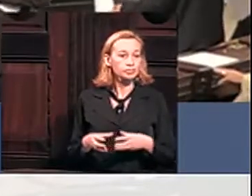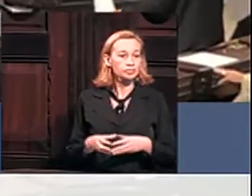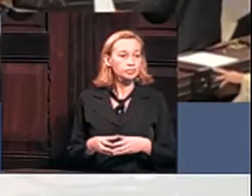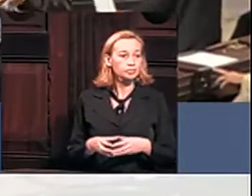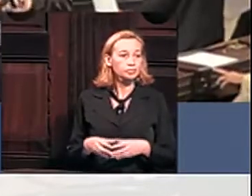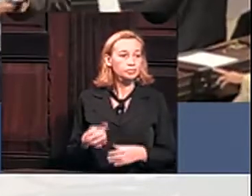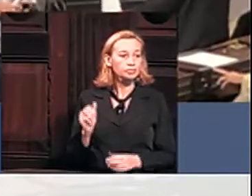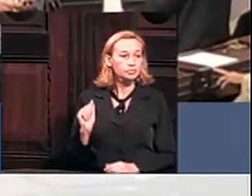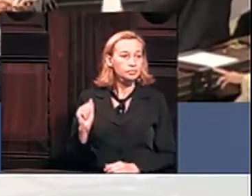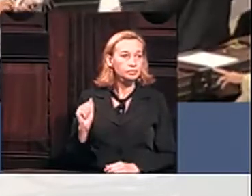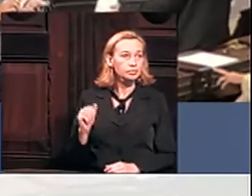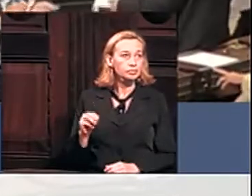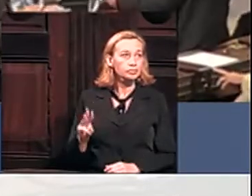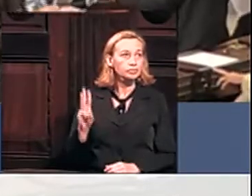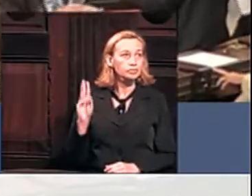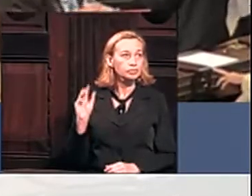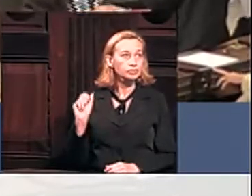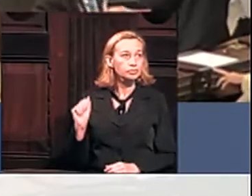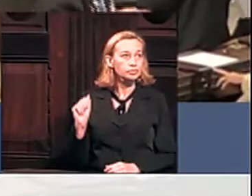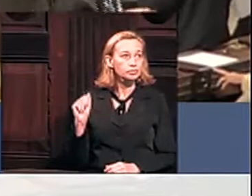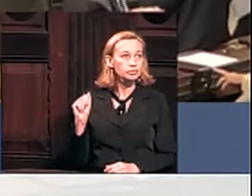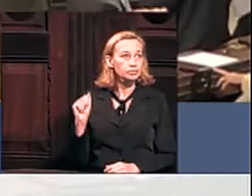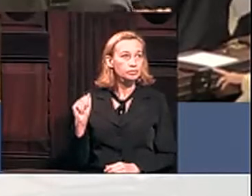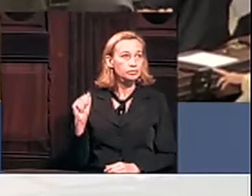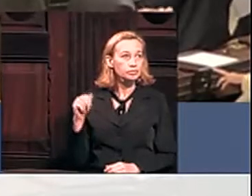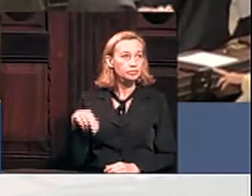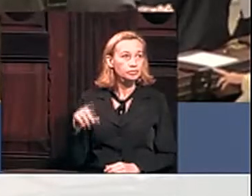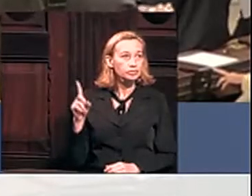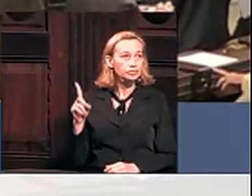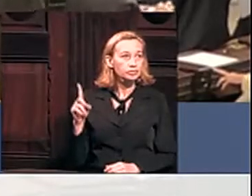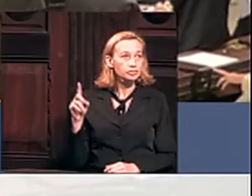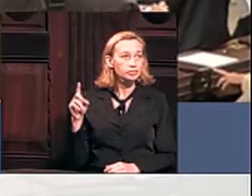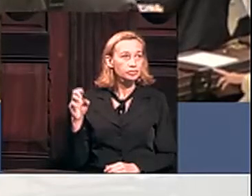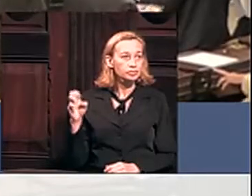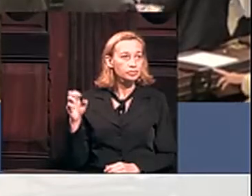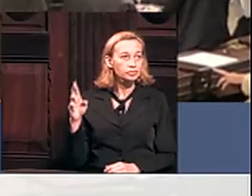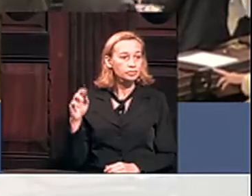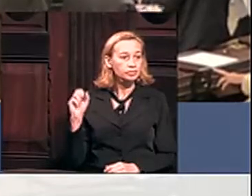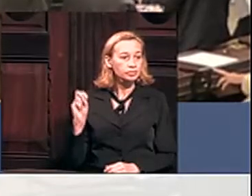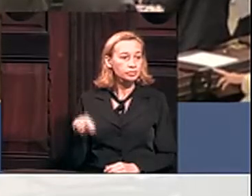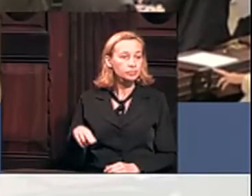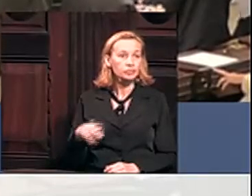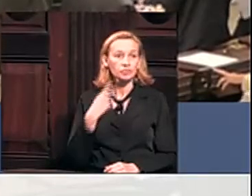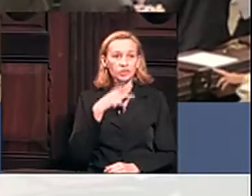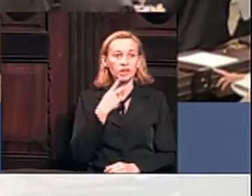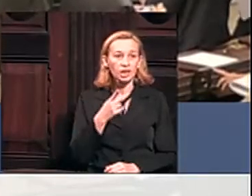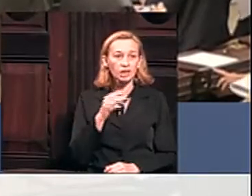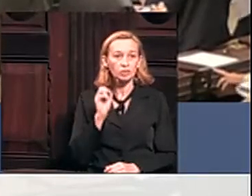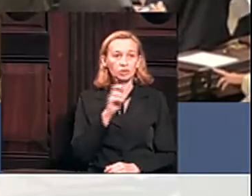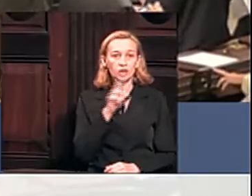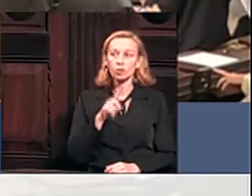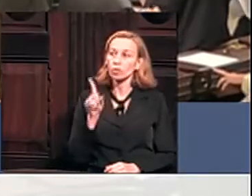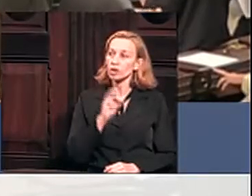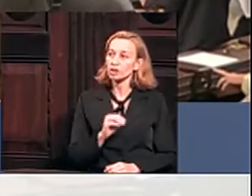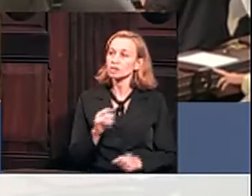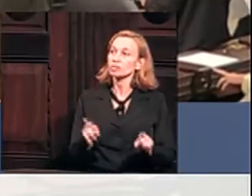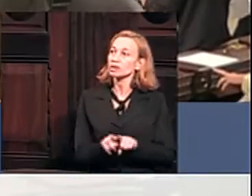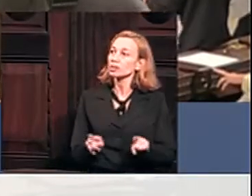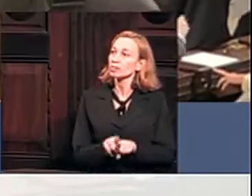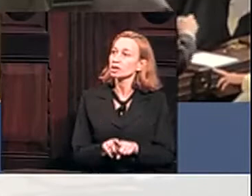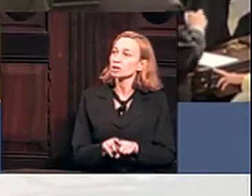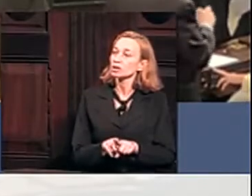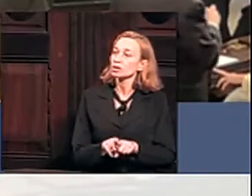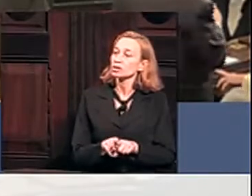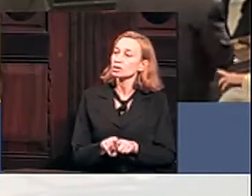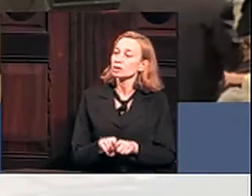Nogueira. Senhor presidente, no mesmo respeito que temos aqui pelas pessoas da UESO, temos que ter também pelos moradores